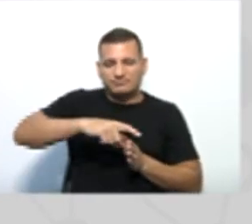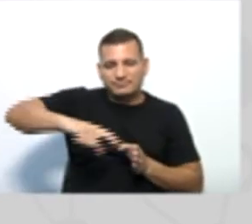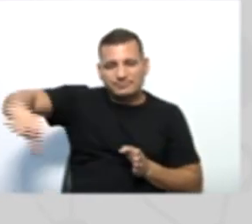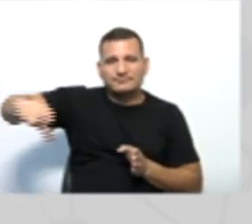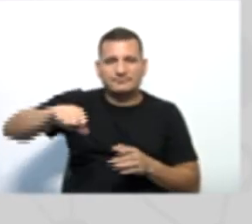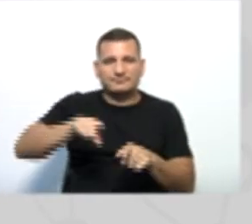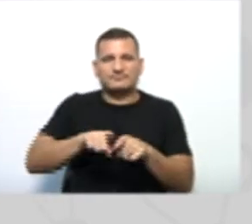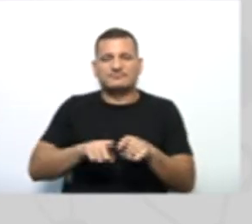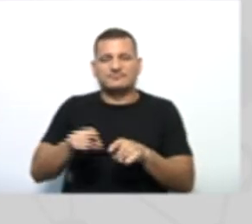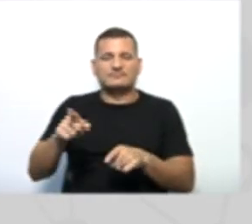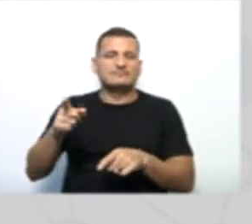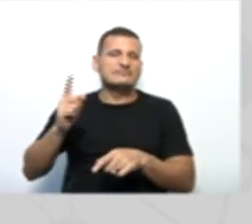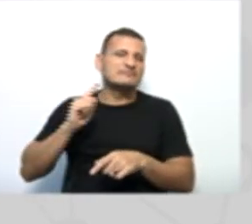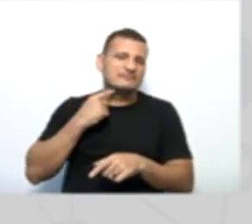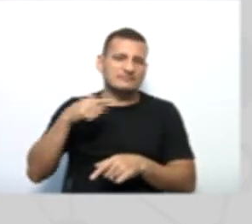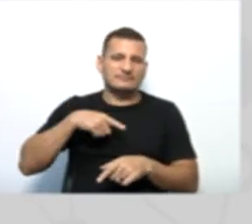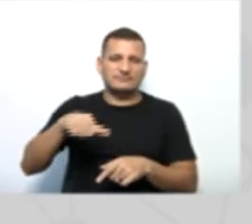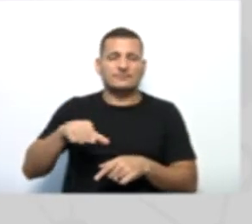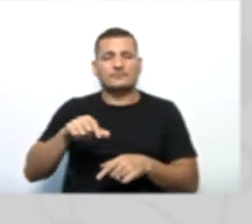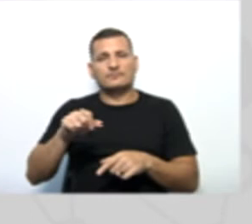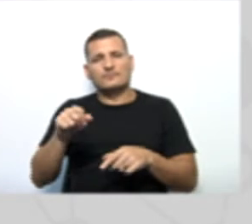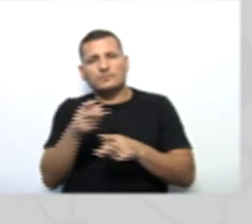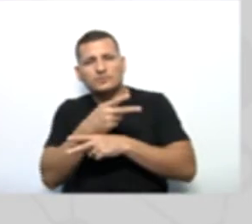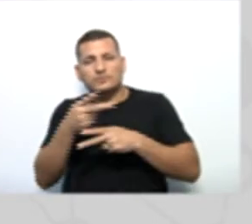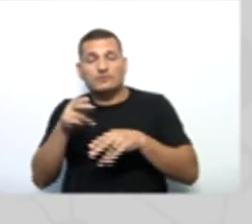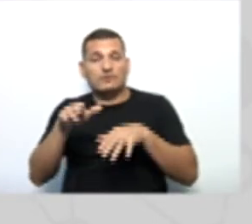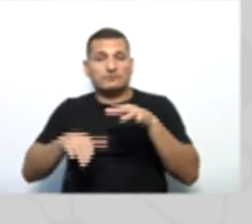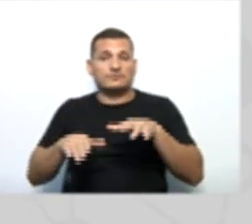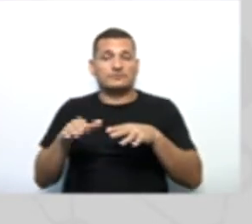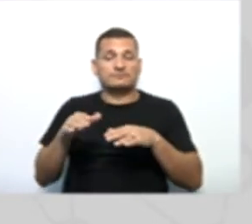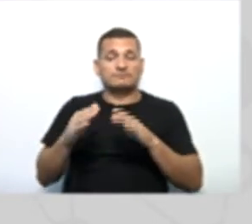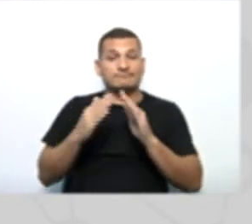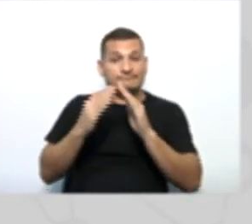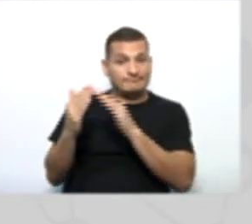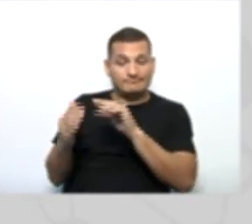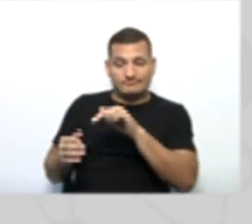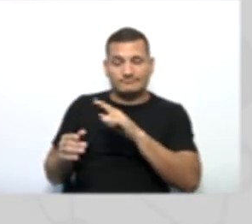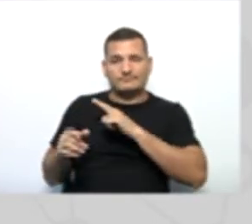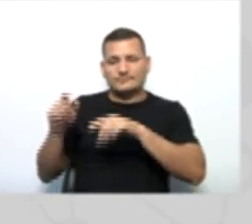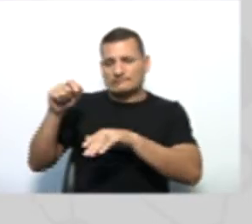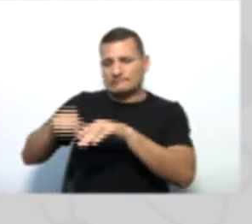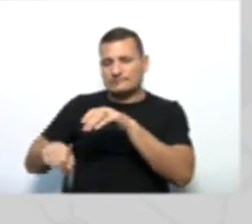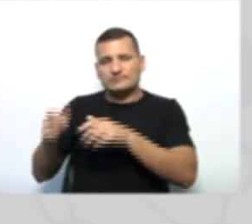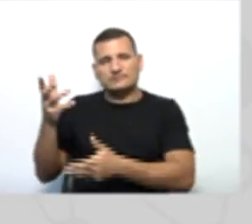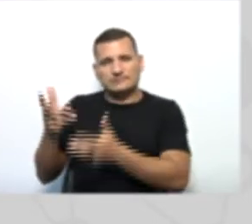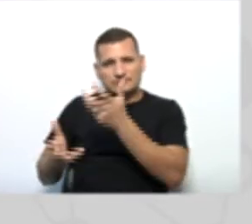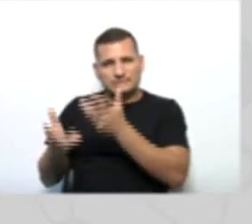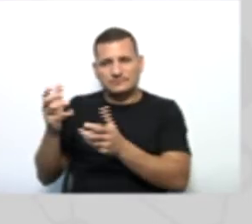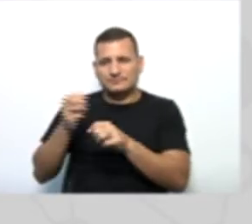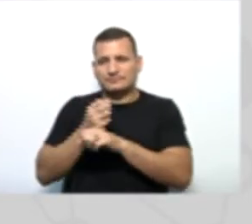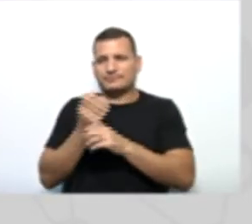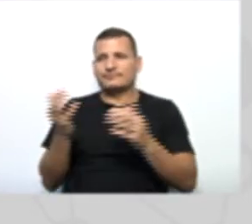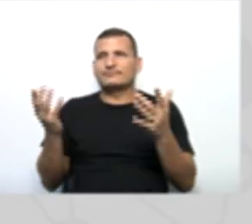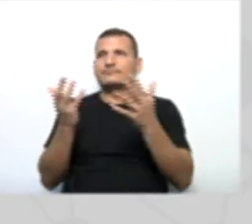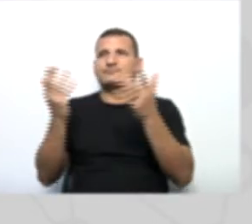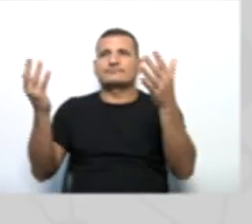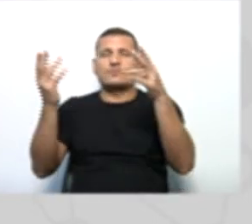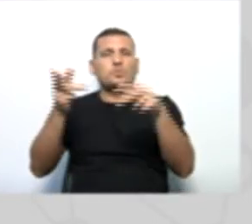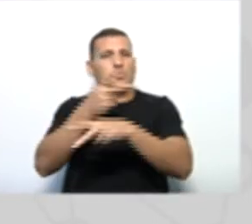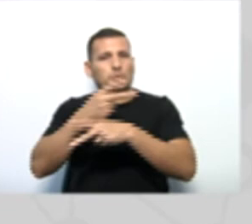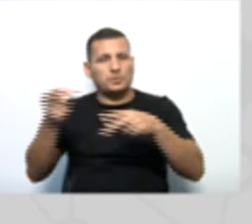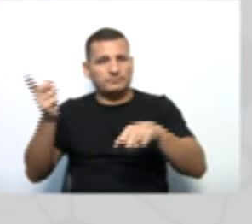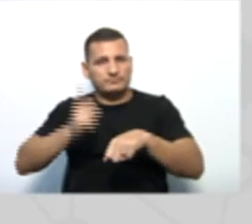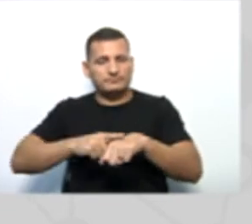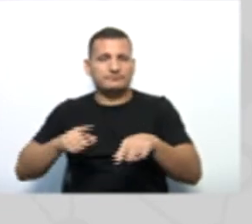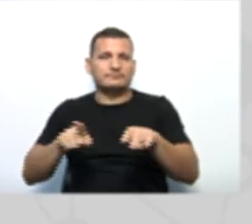poluído. O ar, às vezes o vizinho tá fazendo uma fogueira, olha só, tá poluindo o ar. Poluição, não é? Luminosa